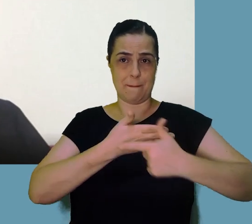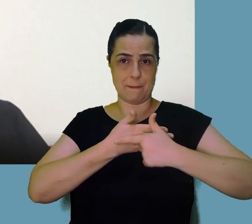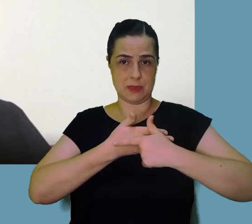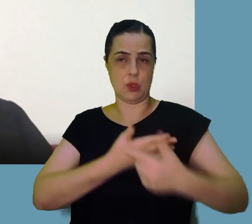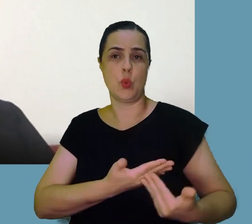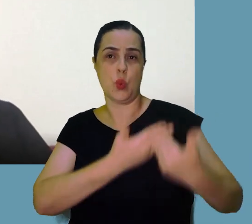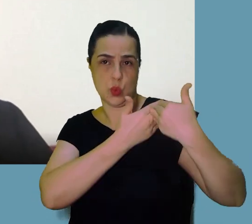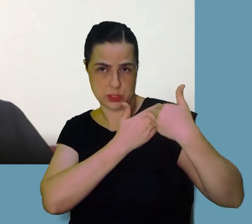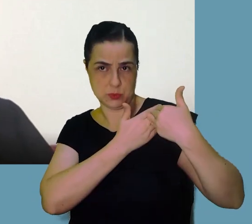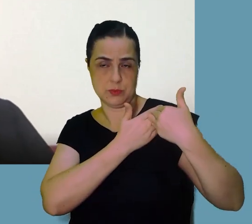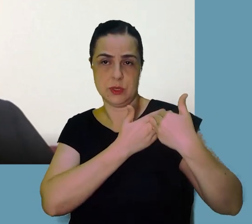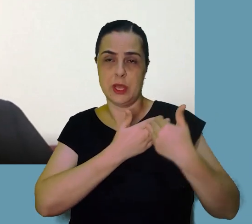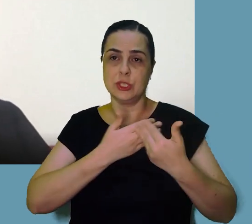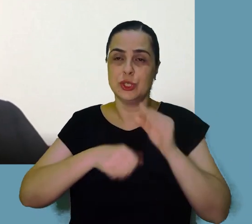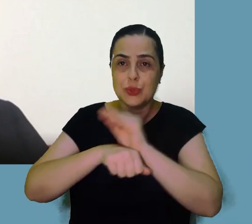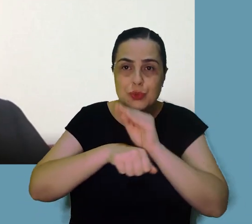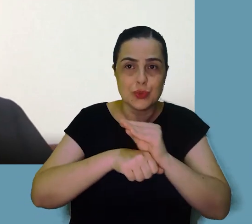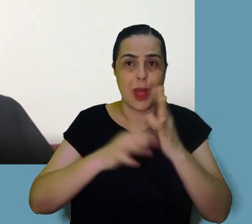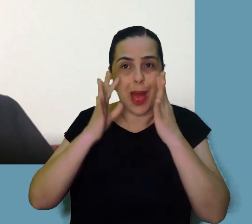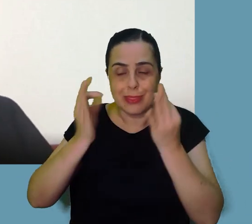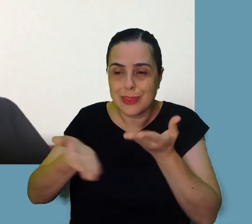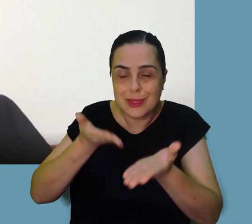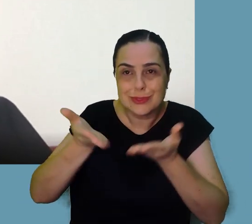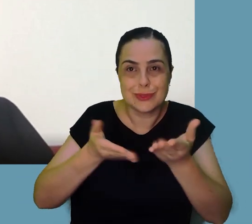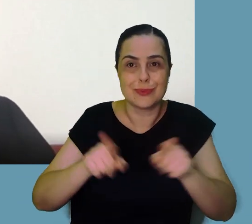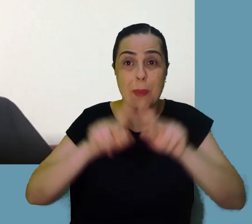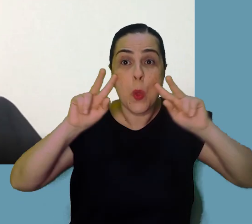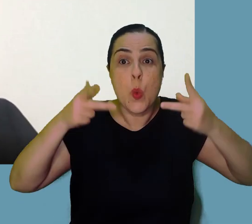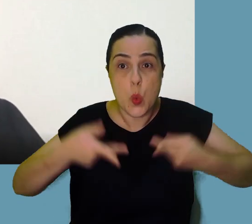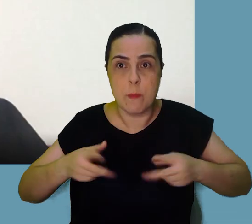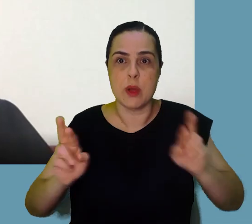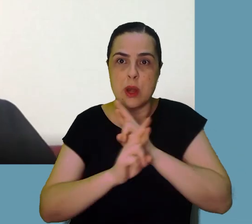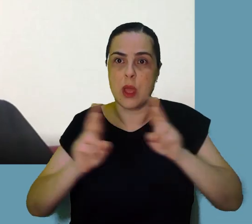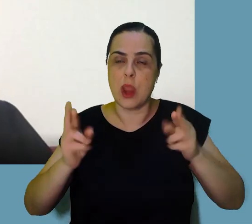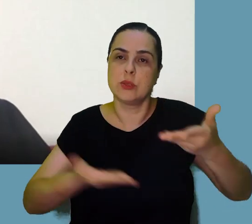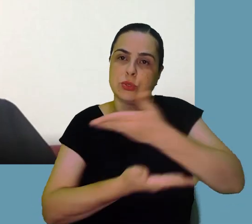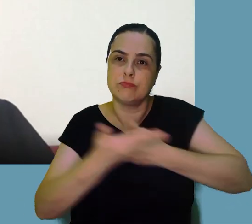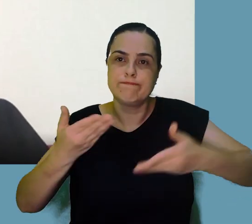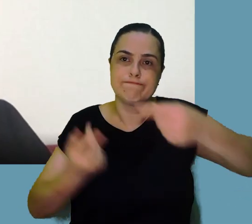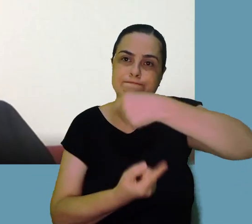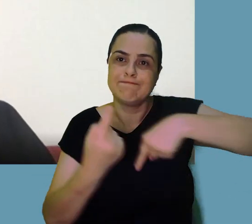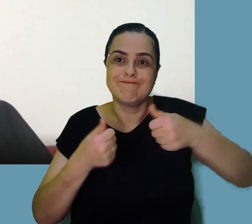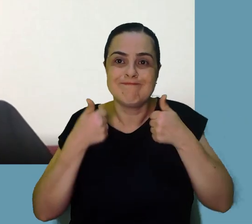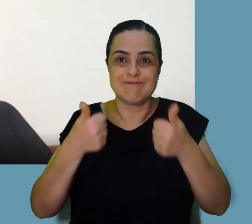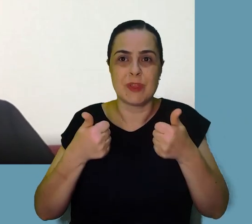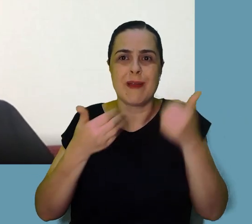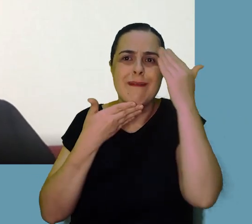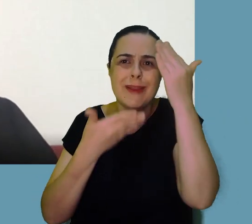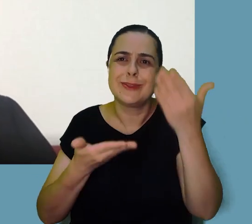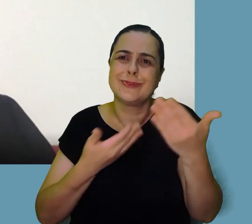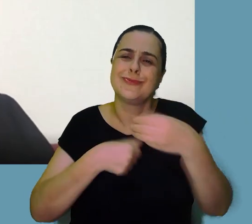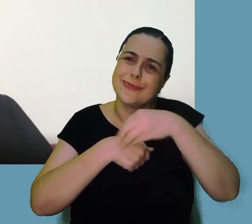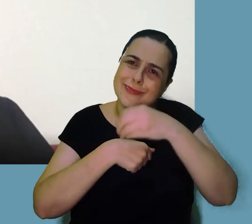responsável, cuidadosa e humana nas relações. Quero agradecer muito, muito a sua contribuição, a sua